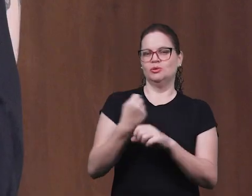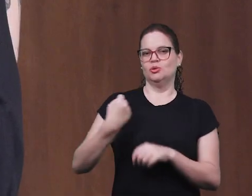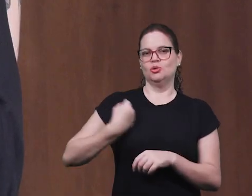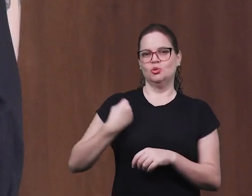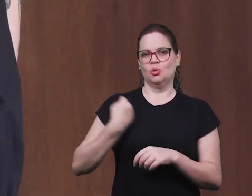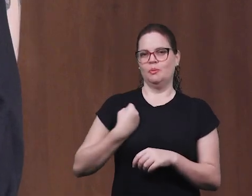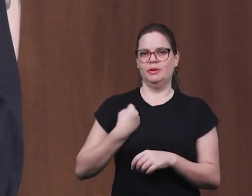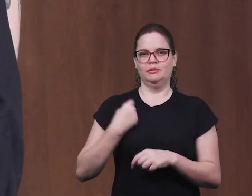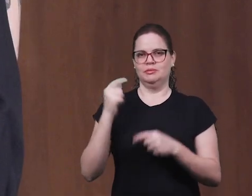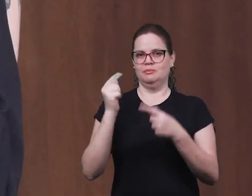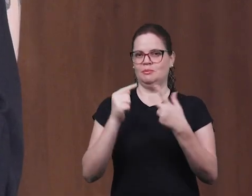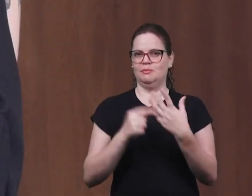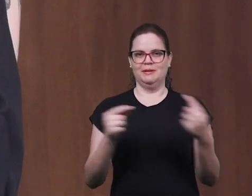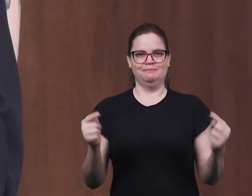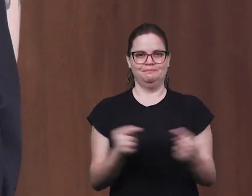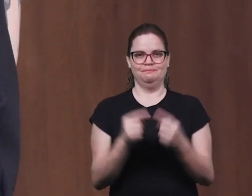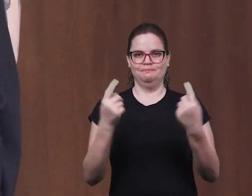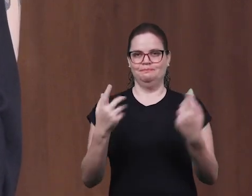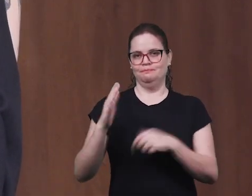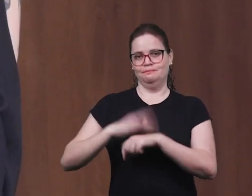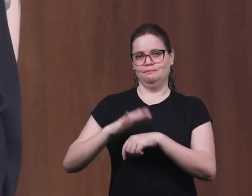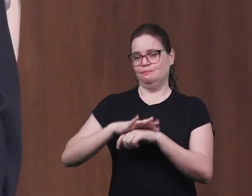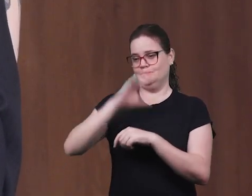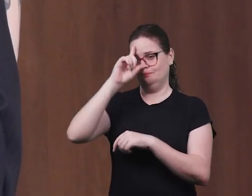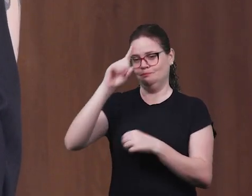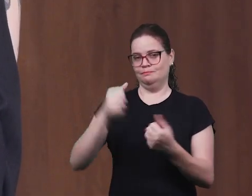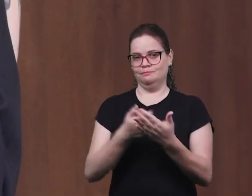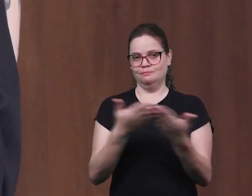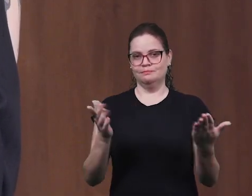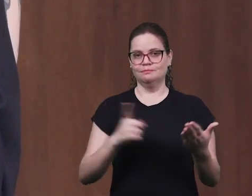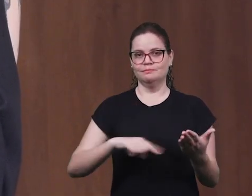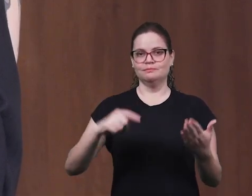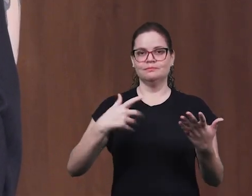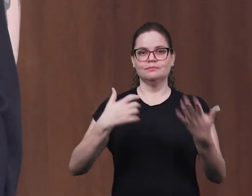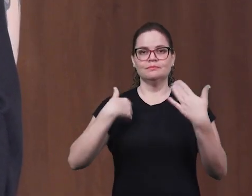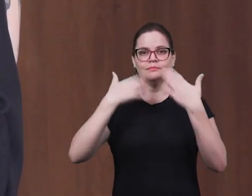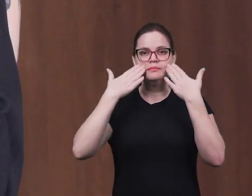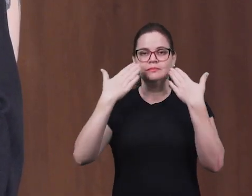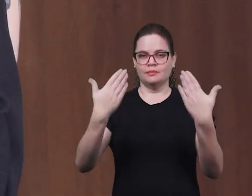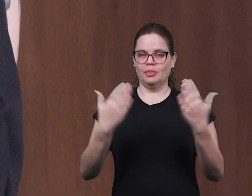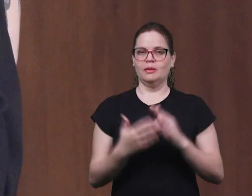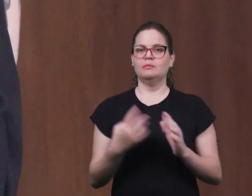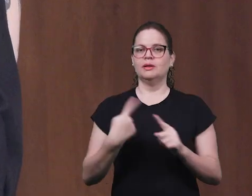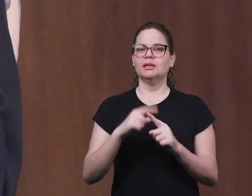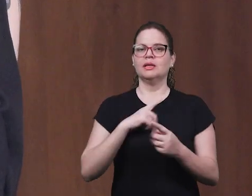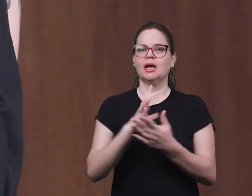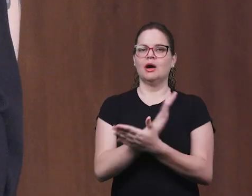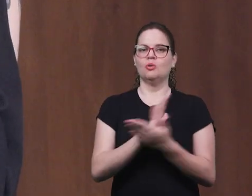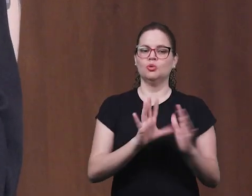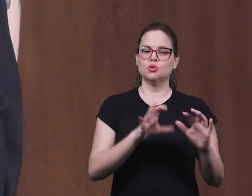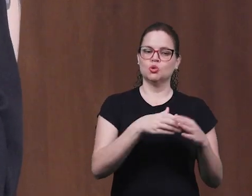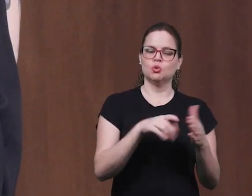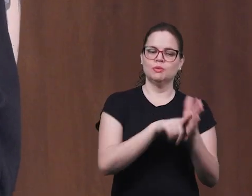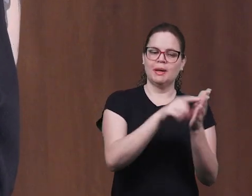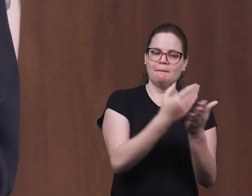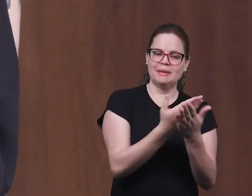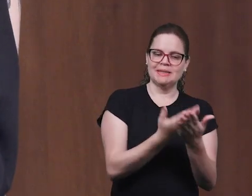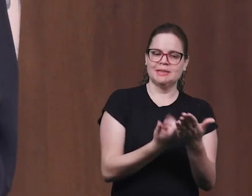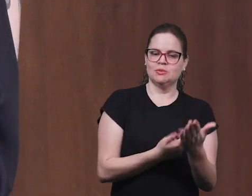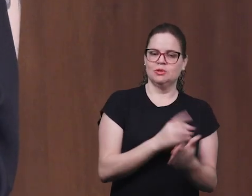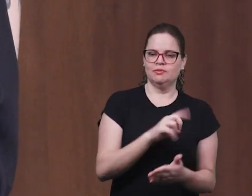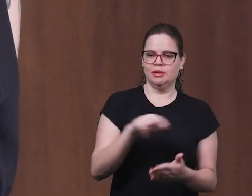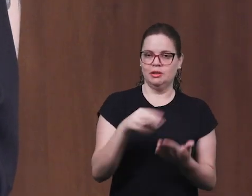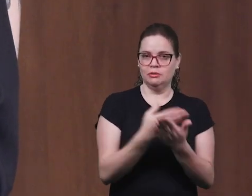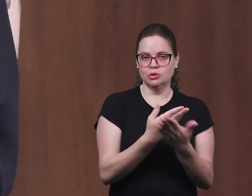coincidentes por providências de Deus. Então, quisemos apresentar isso. Tem alguns autores que entendem, mas nós estamos mostrando assim. O que vai